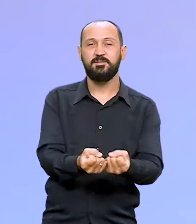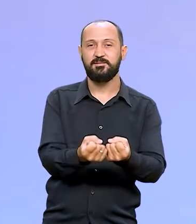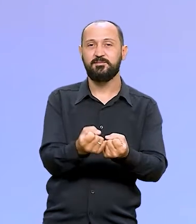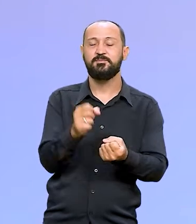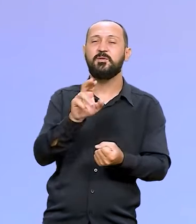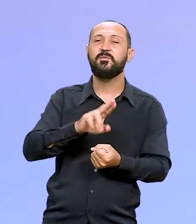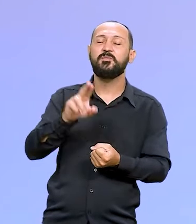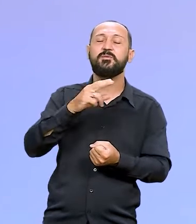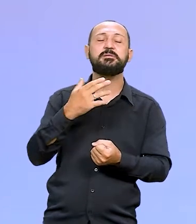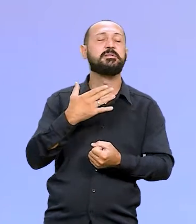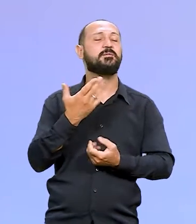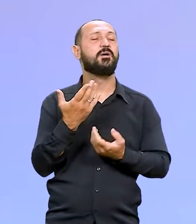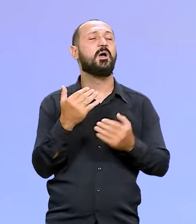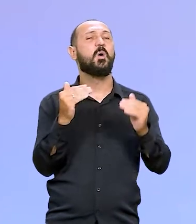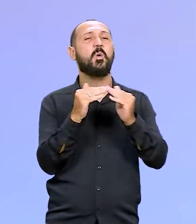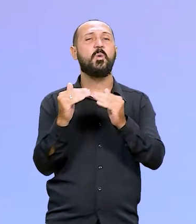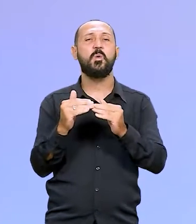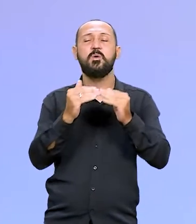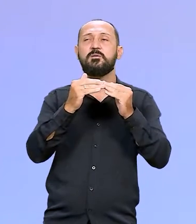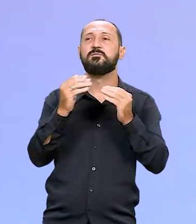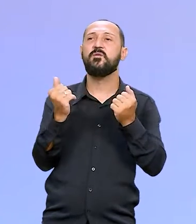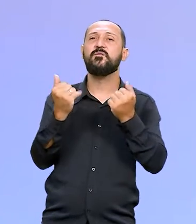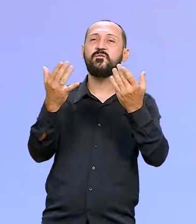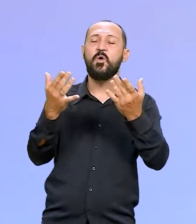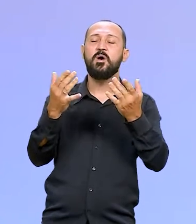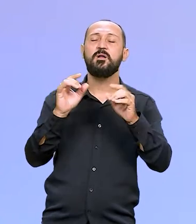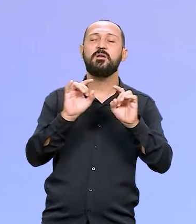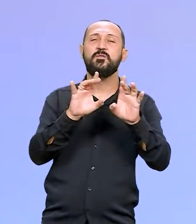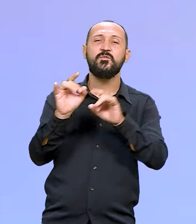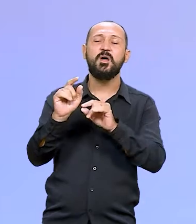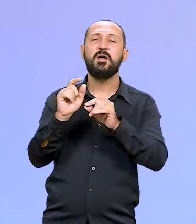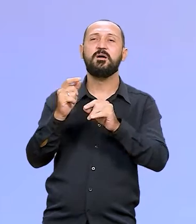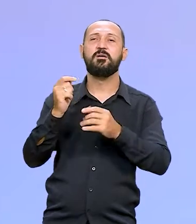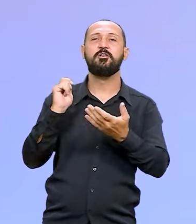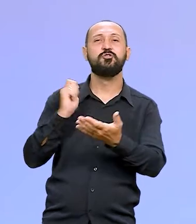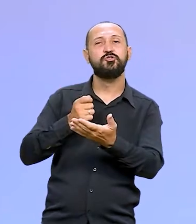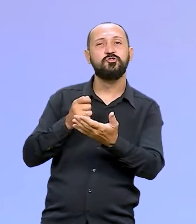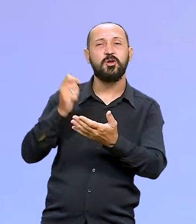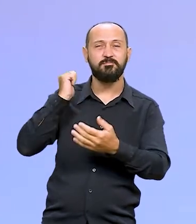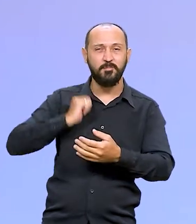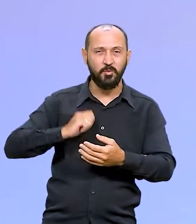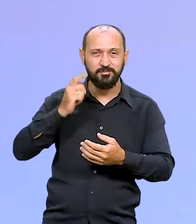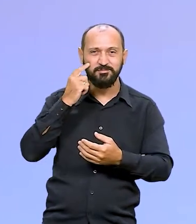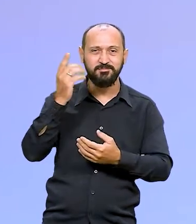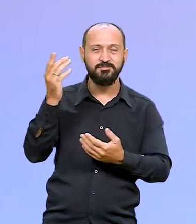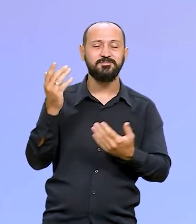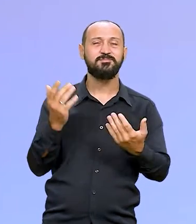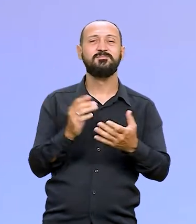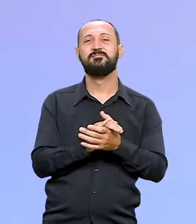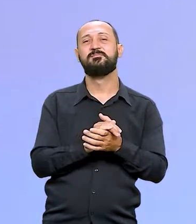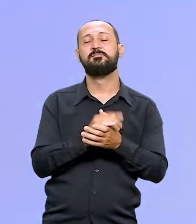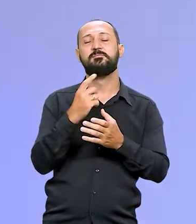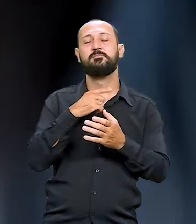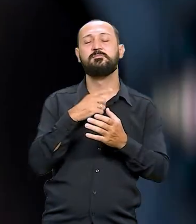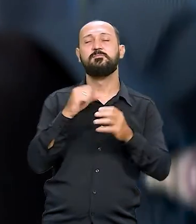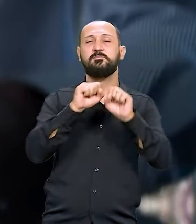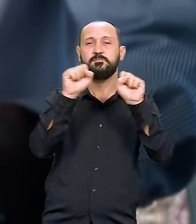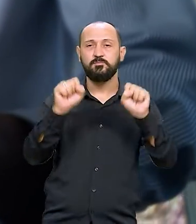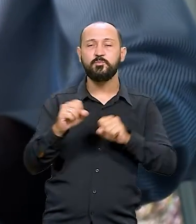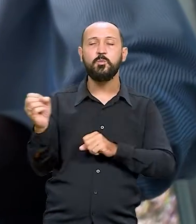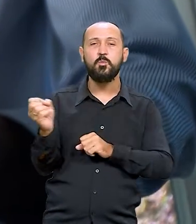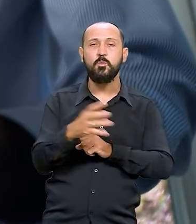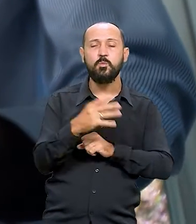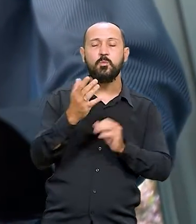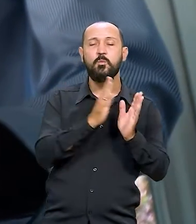muito e não estava mais satisfazendo o mercado financeiro e o mercado de investimento também. Então veio o sistema imobiliário,